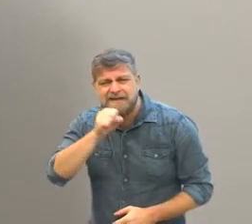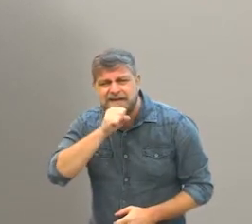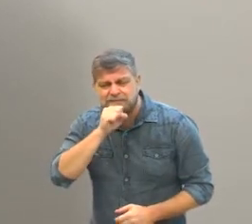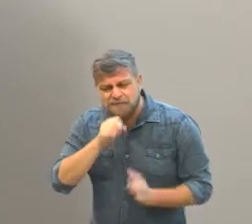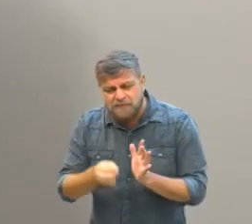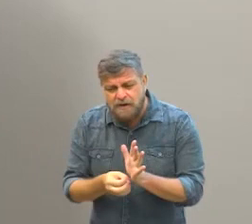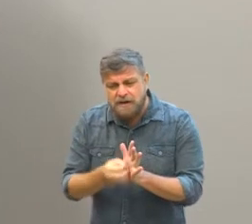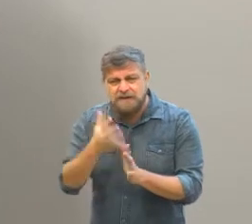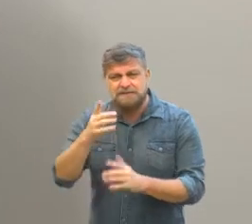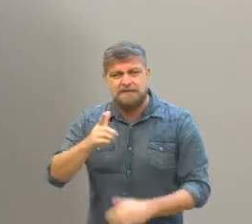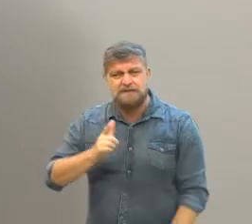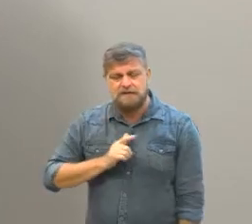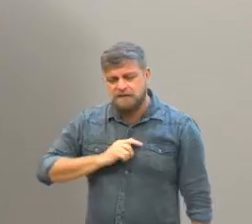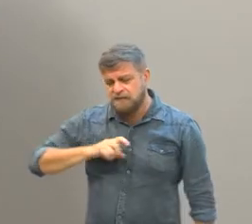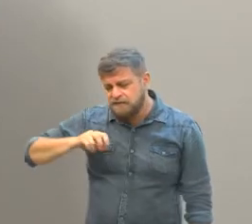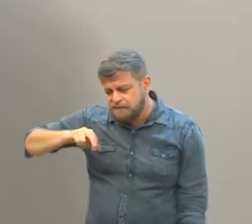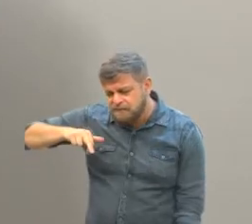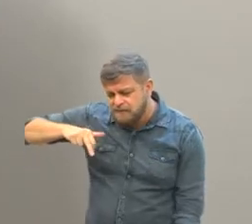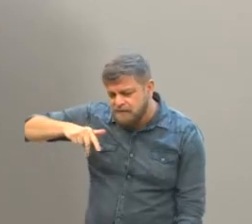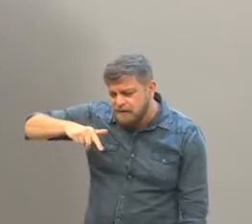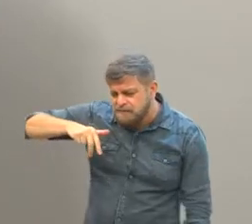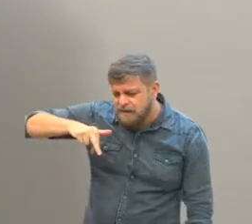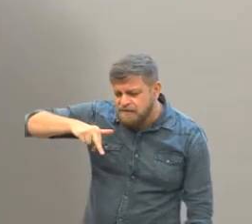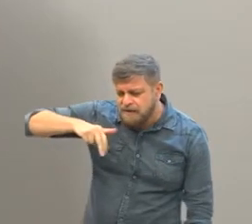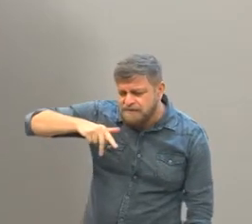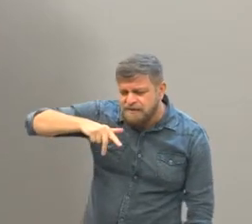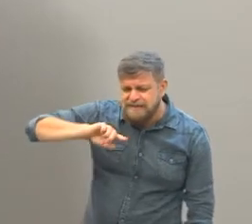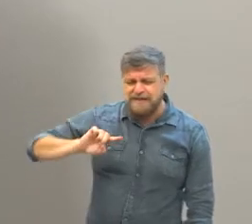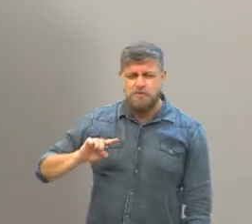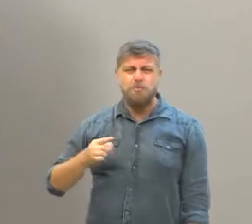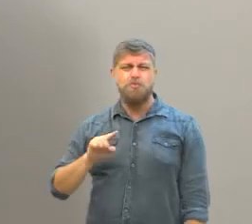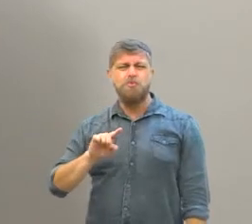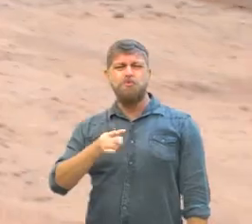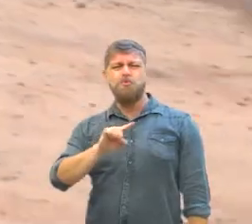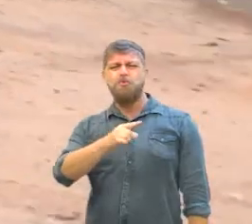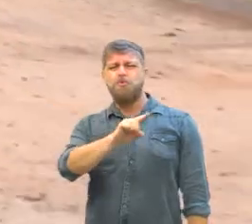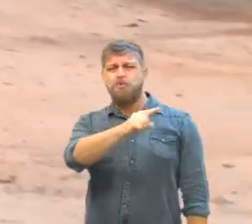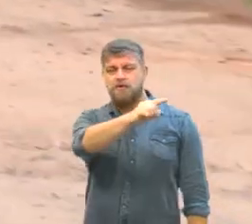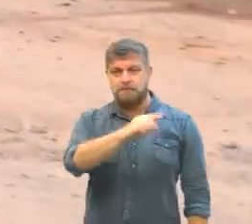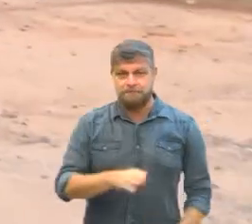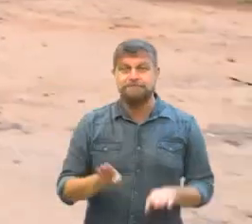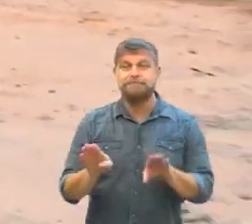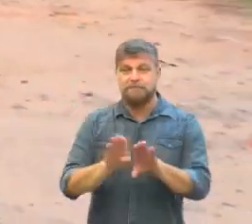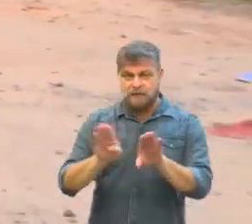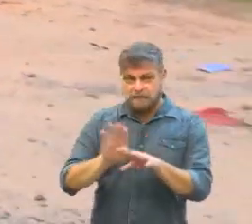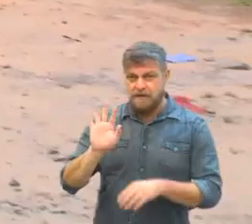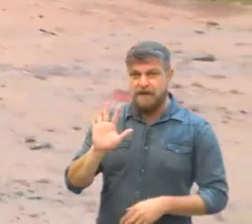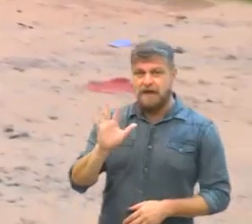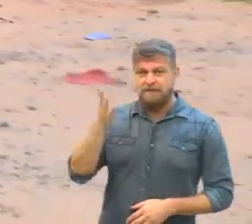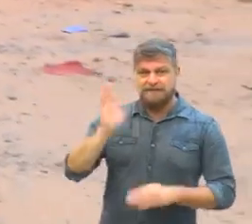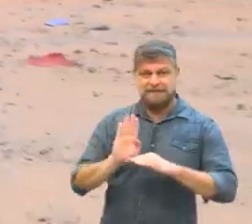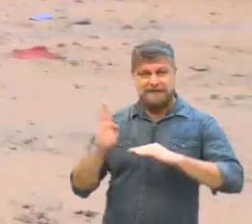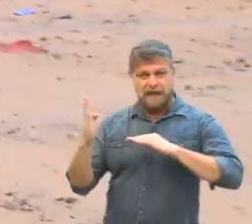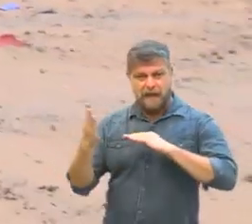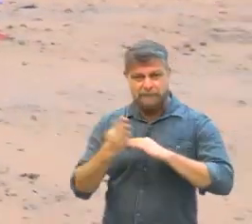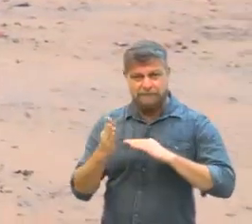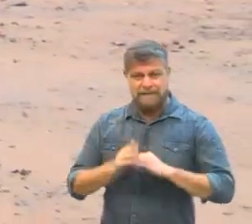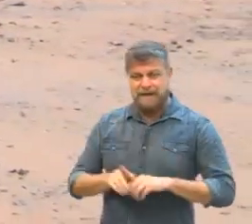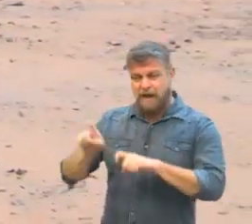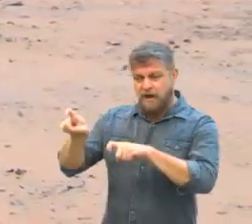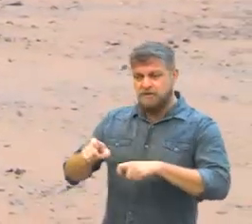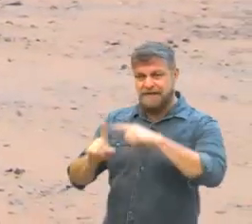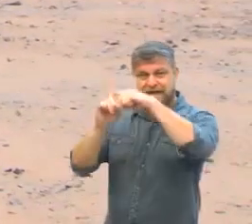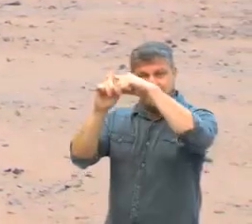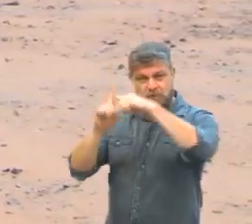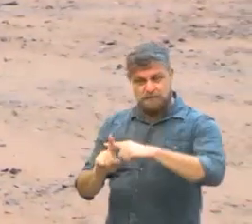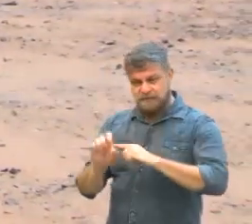idosas, às vezes, têm que se deslocar por grandes distâncias. É o que também tem acontecido nos bairros